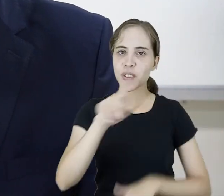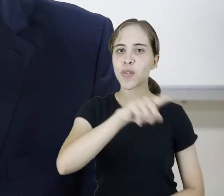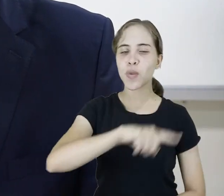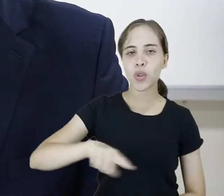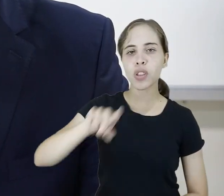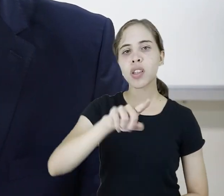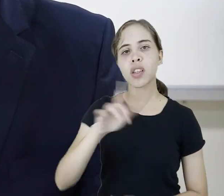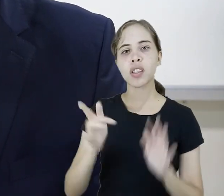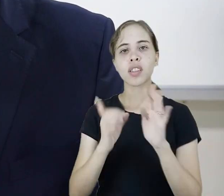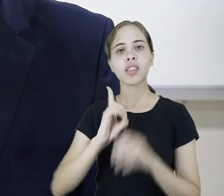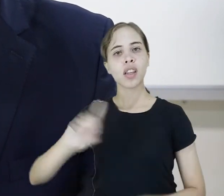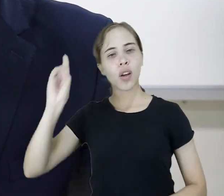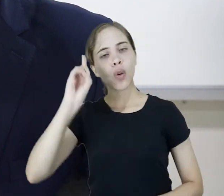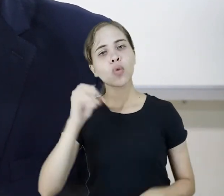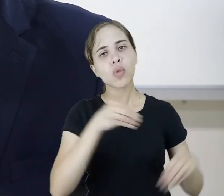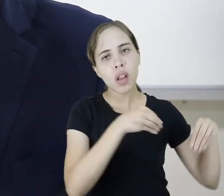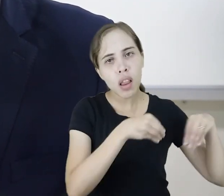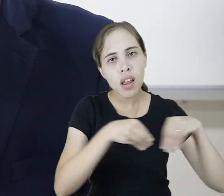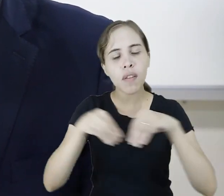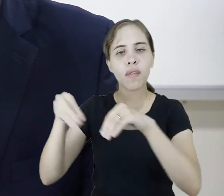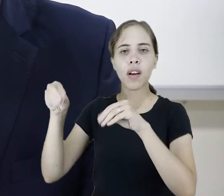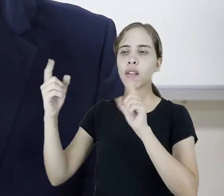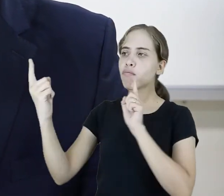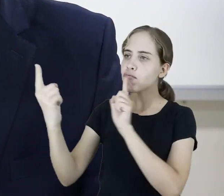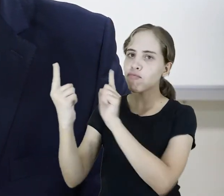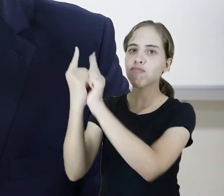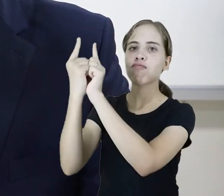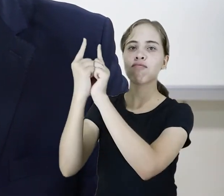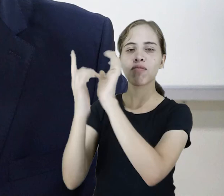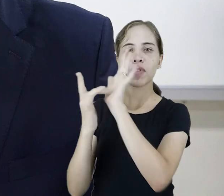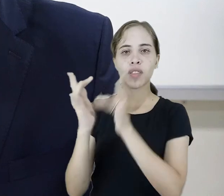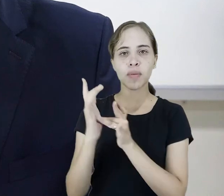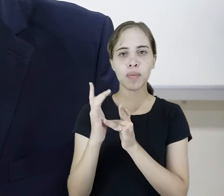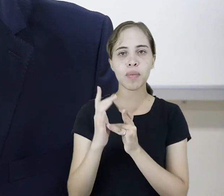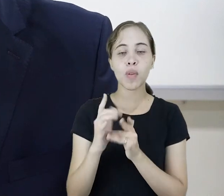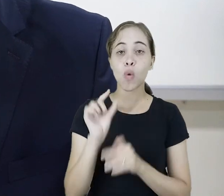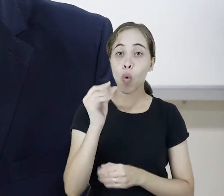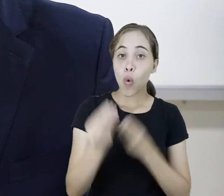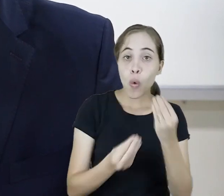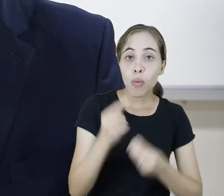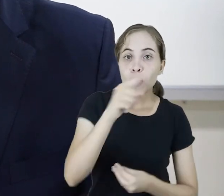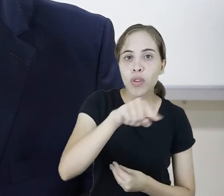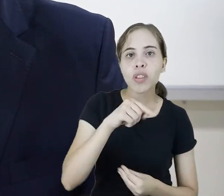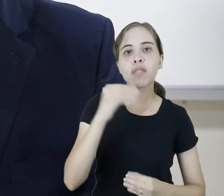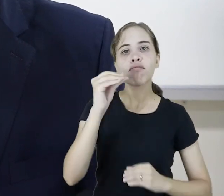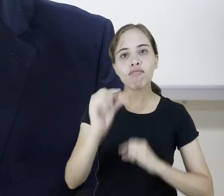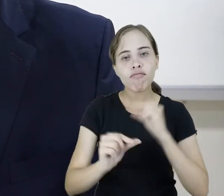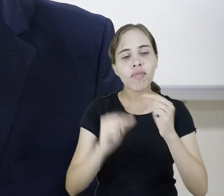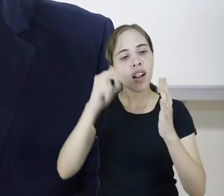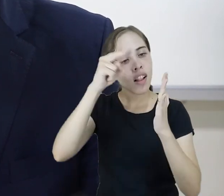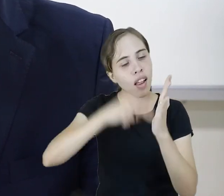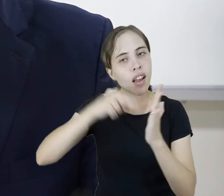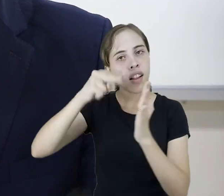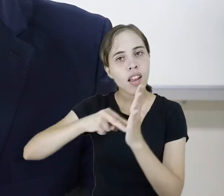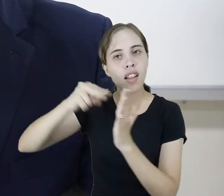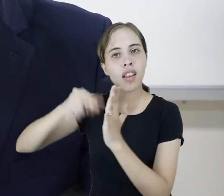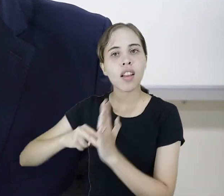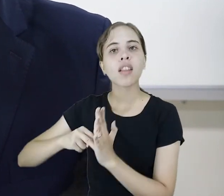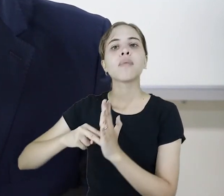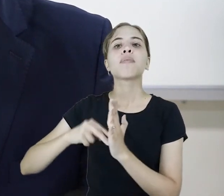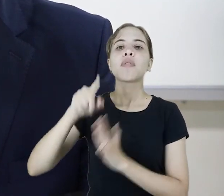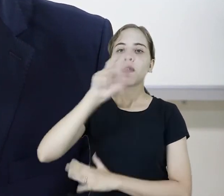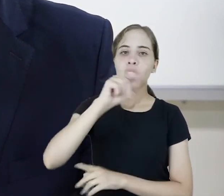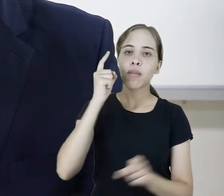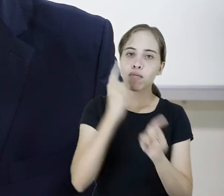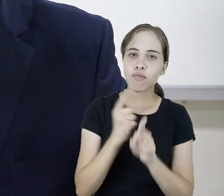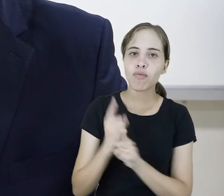para conduzi-los à sua presença. À medida que continuarmos lendo, descobriremos